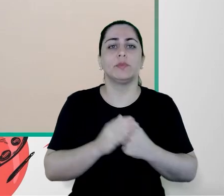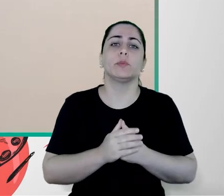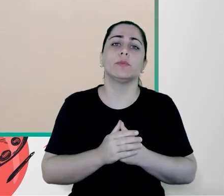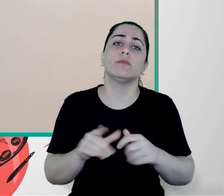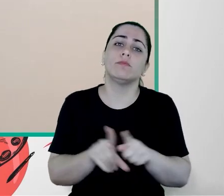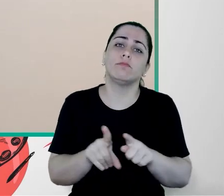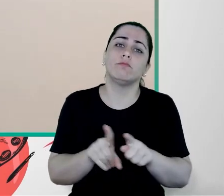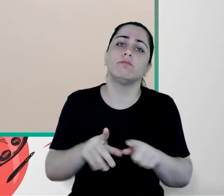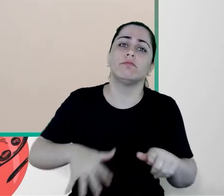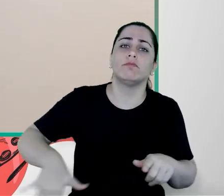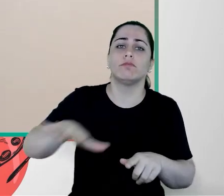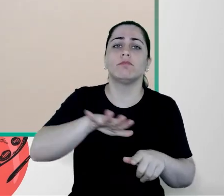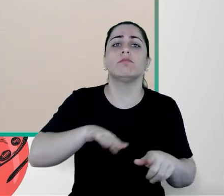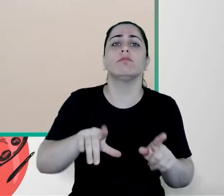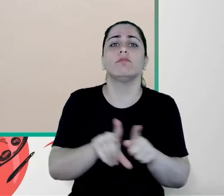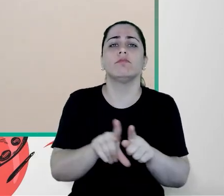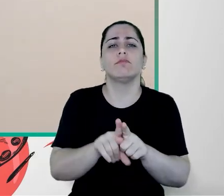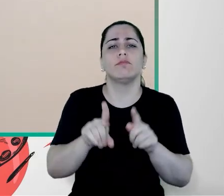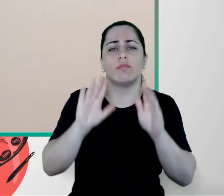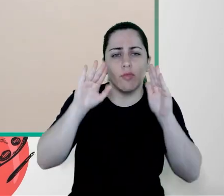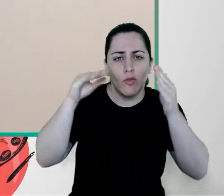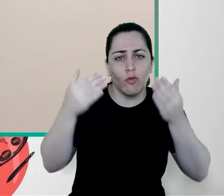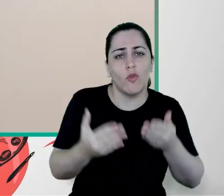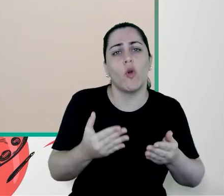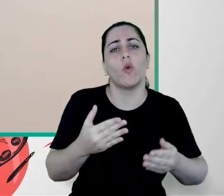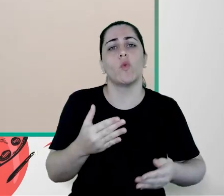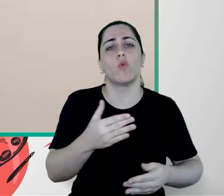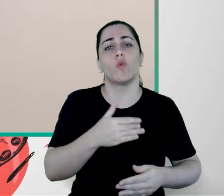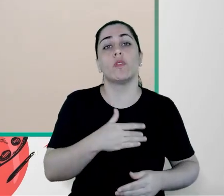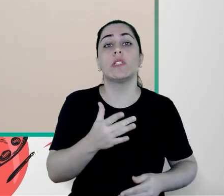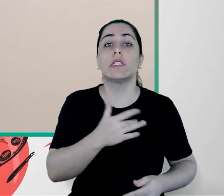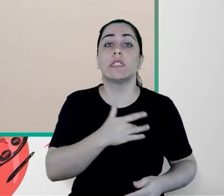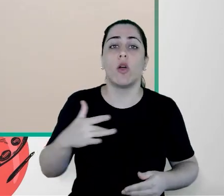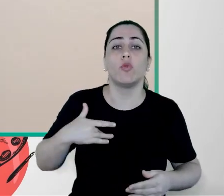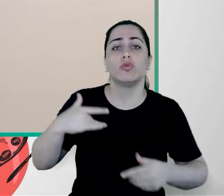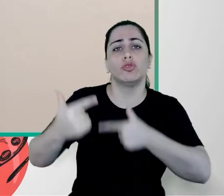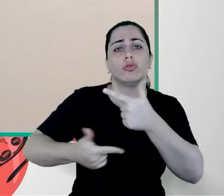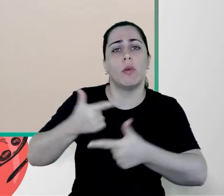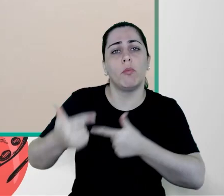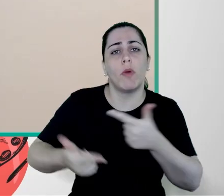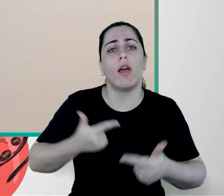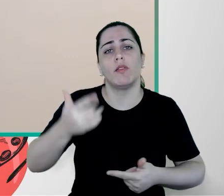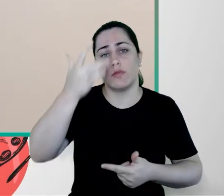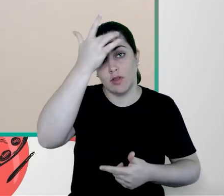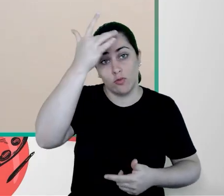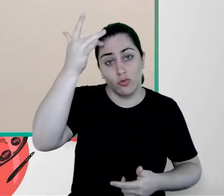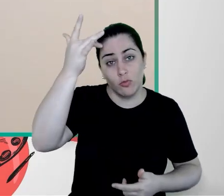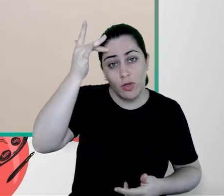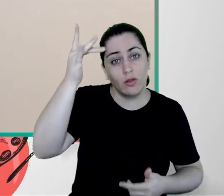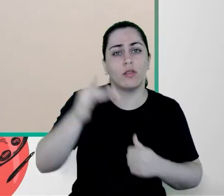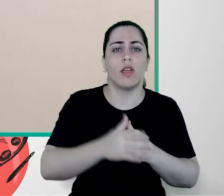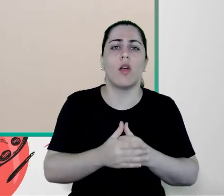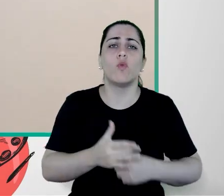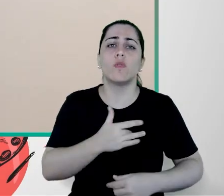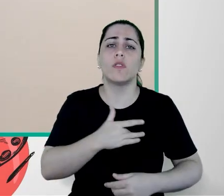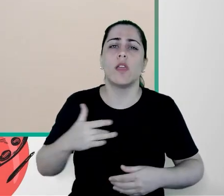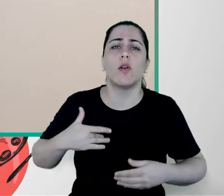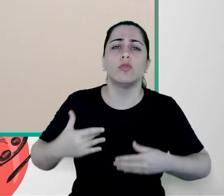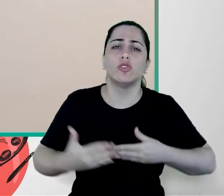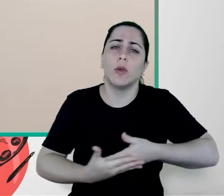no território, em áreas específicas como saúde do trabalhador, saúde mental,